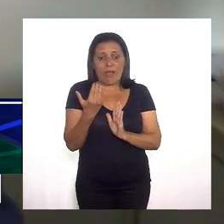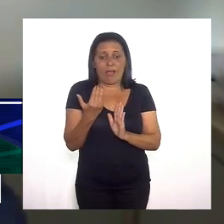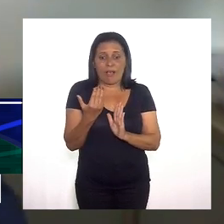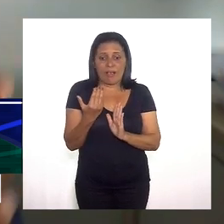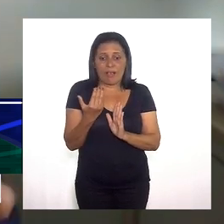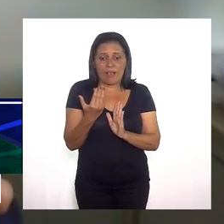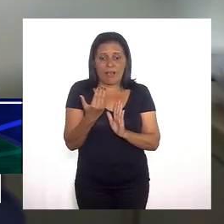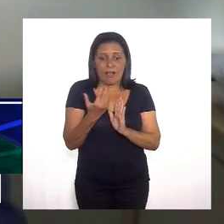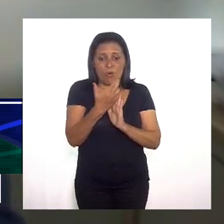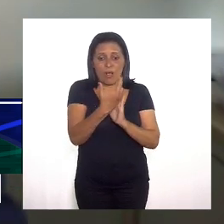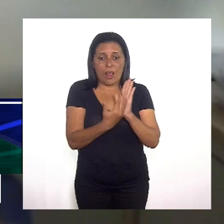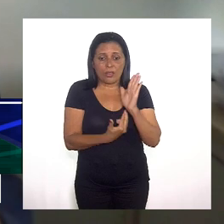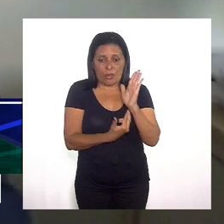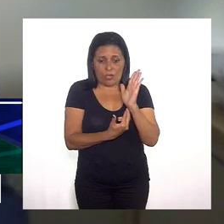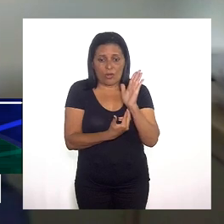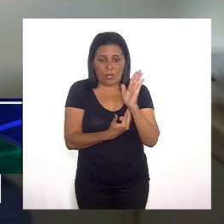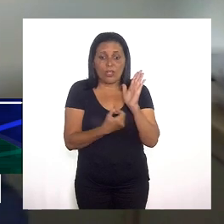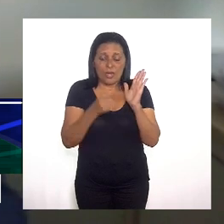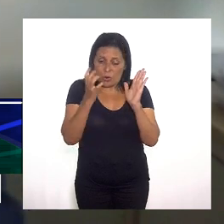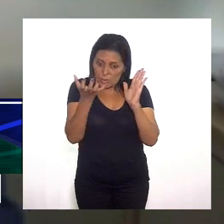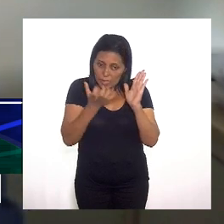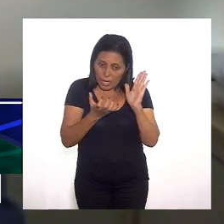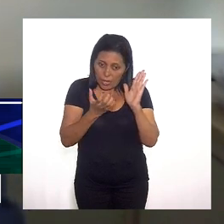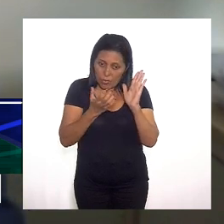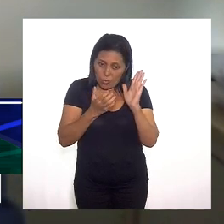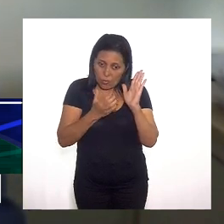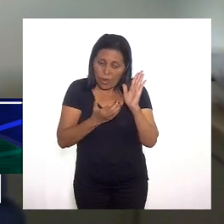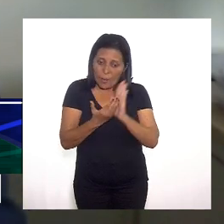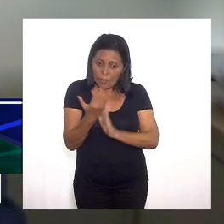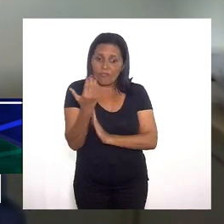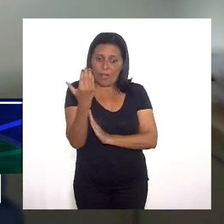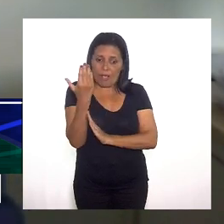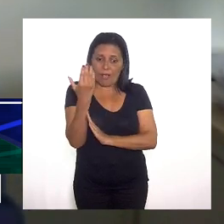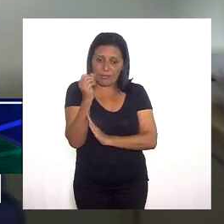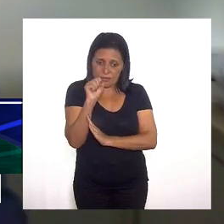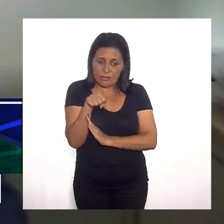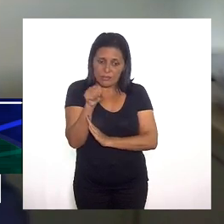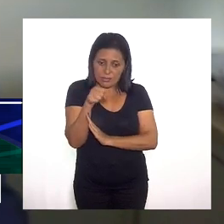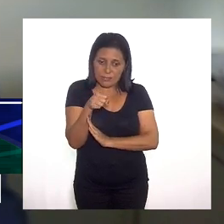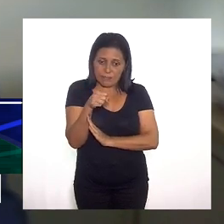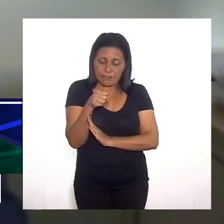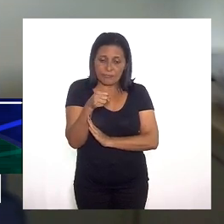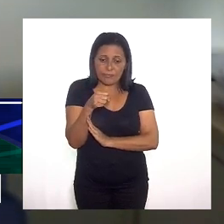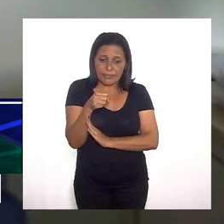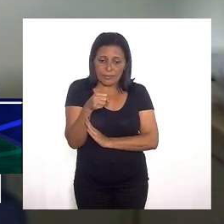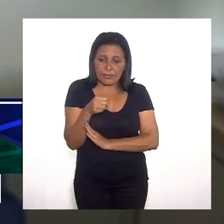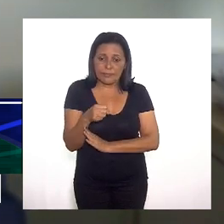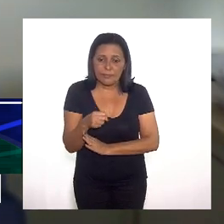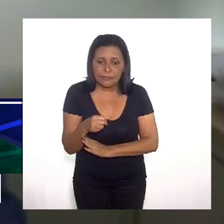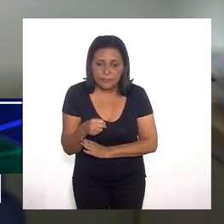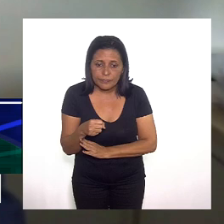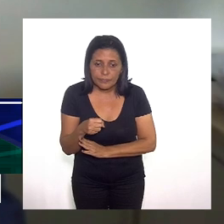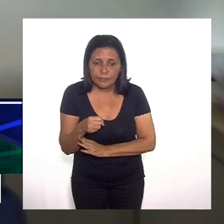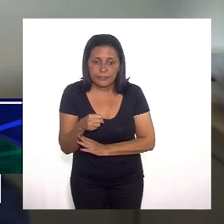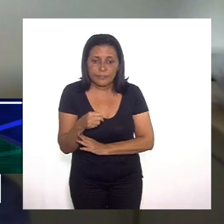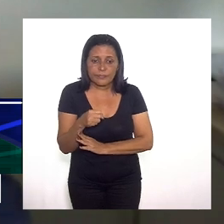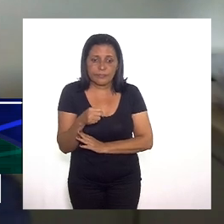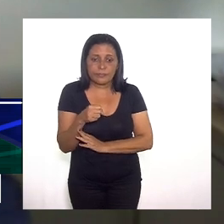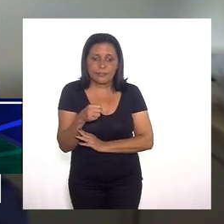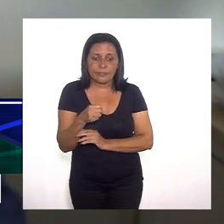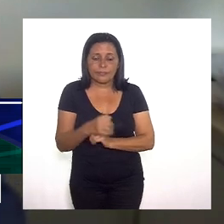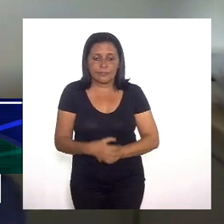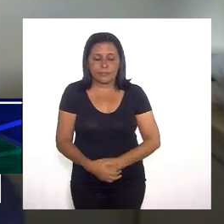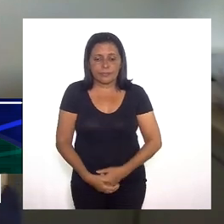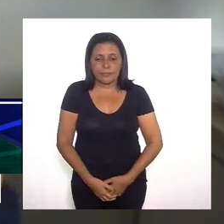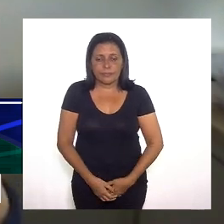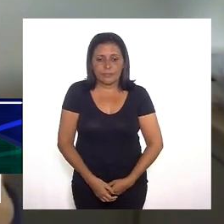o relatório. Eu quero aprovar o relatório. Eu não tenho... Entendeu o que estou falando, Sabrina?